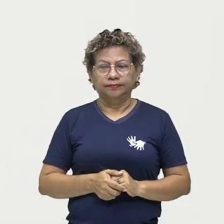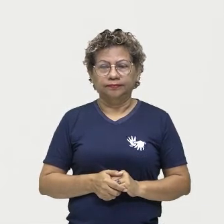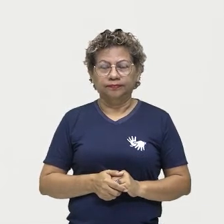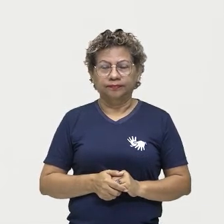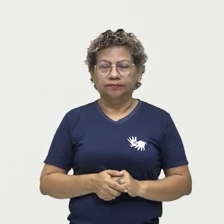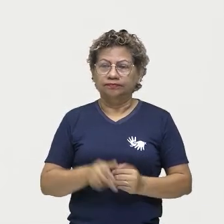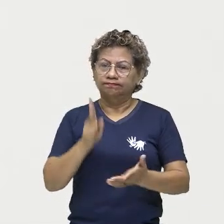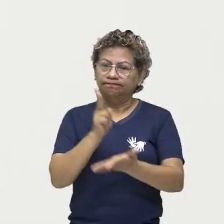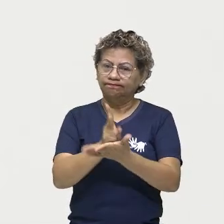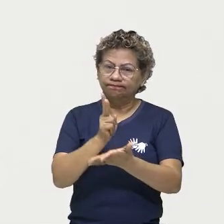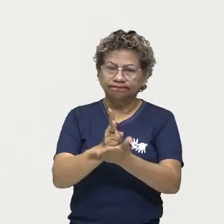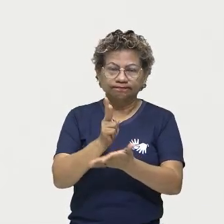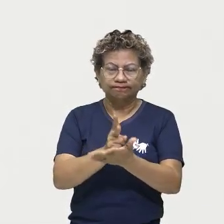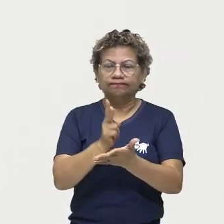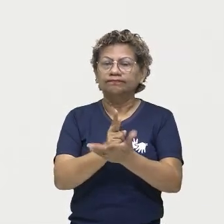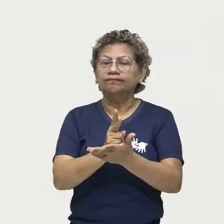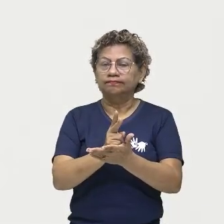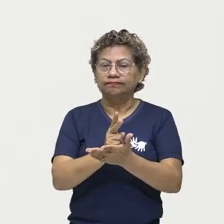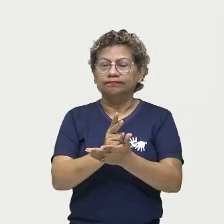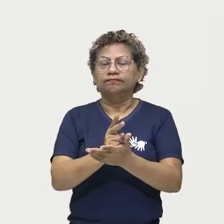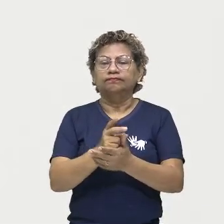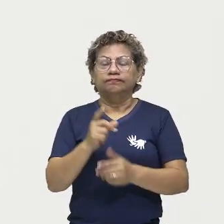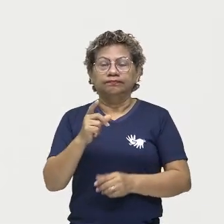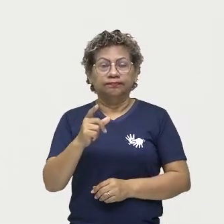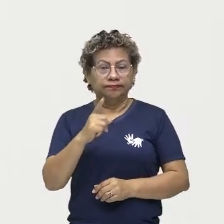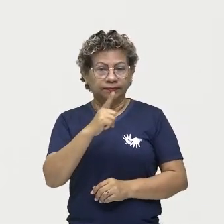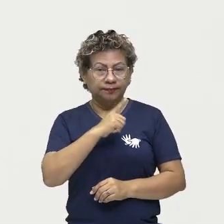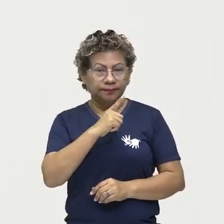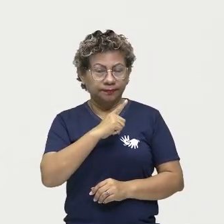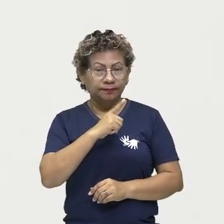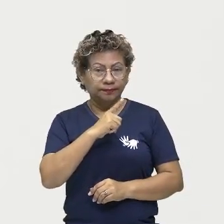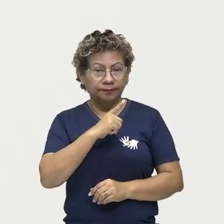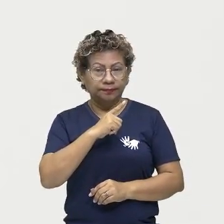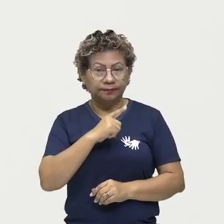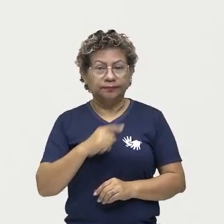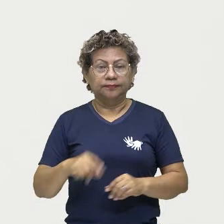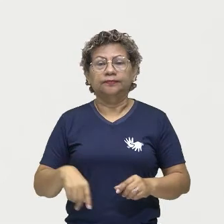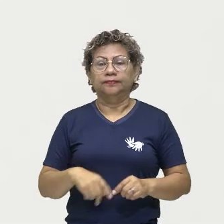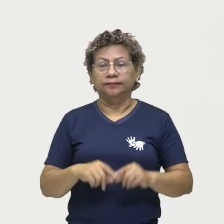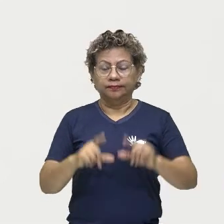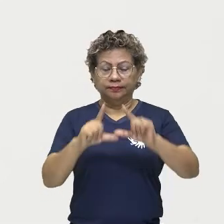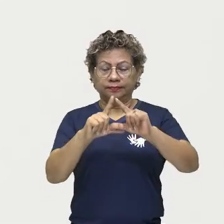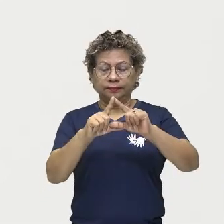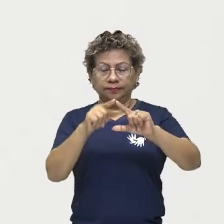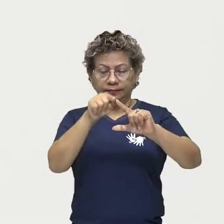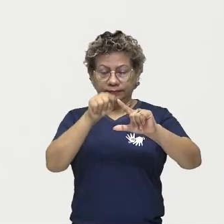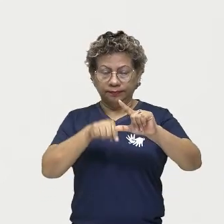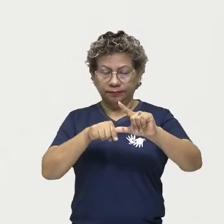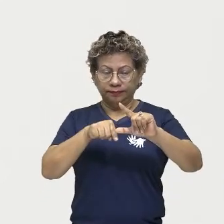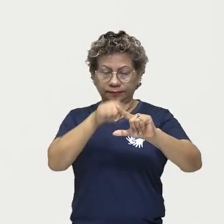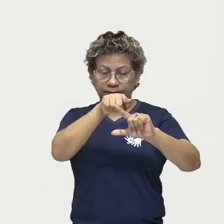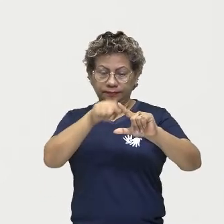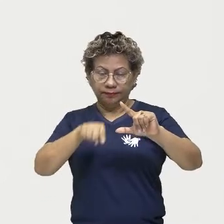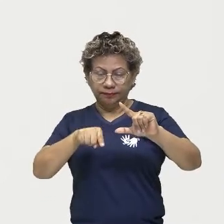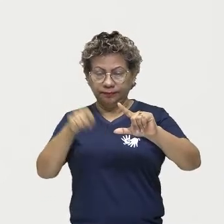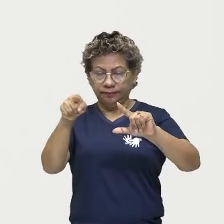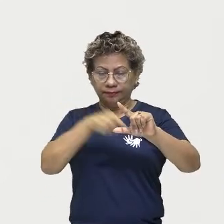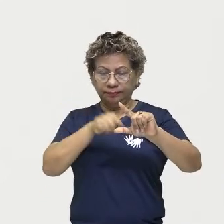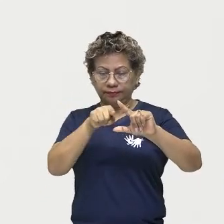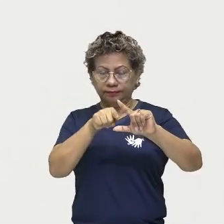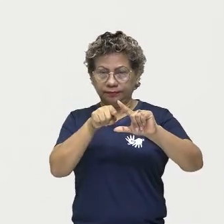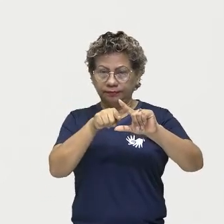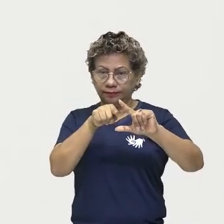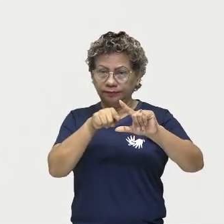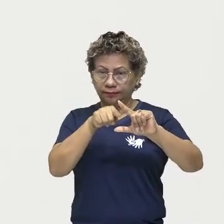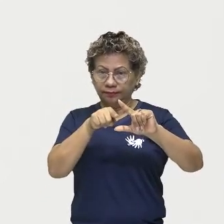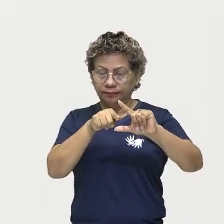Toda vez que a gente faz a interceptação das bissetrizes de um triângulo, nós